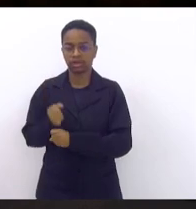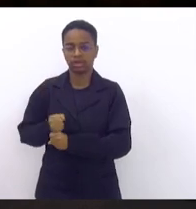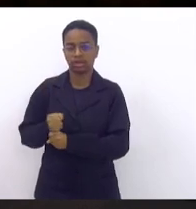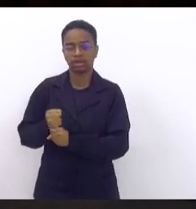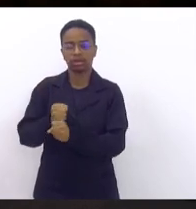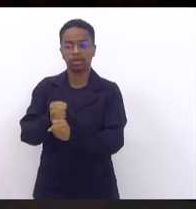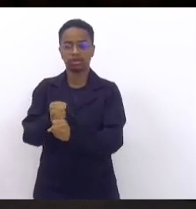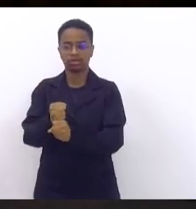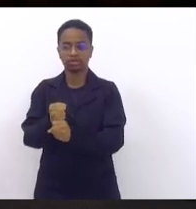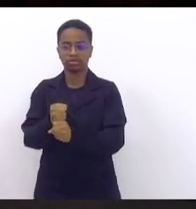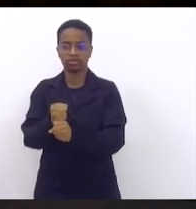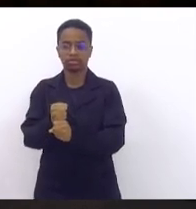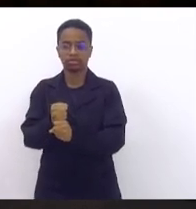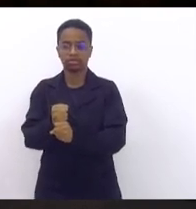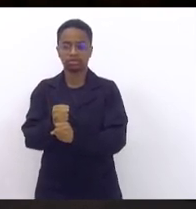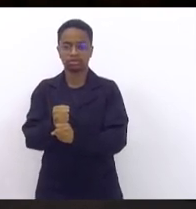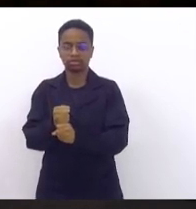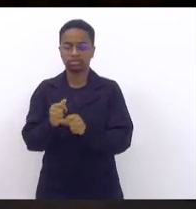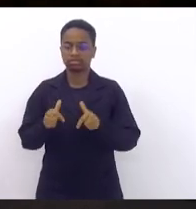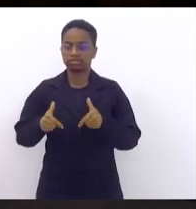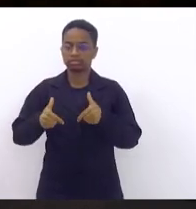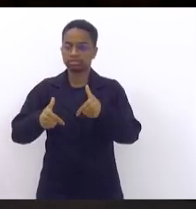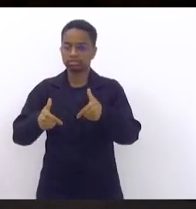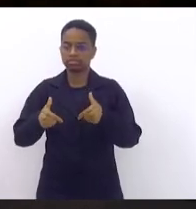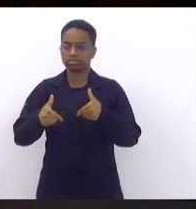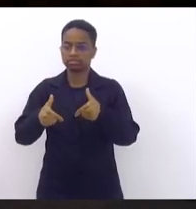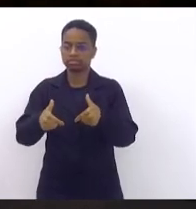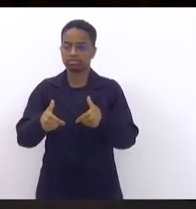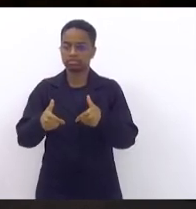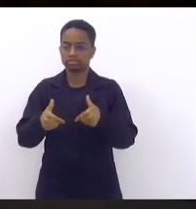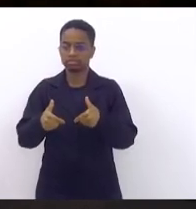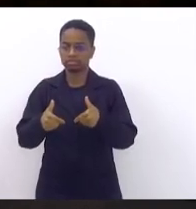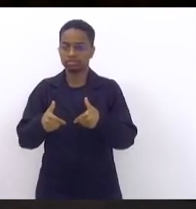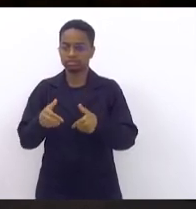no atuando diretamente